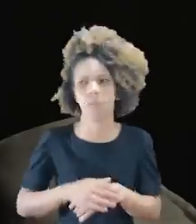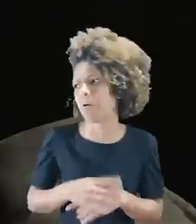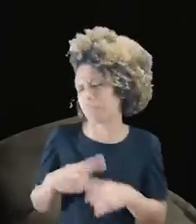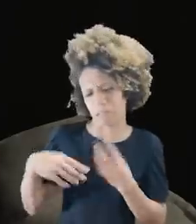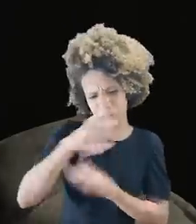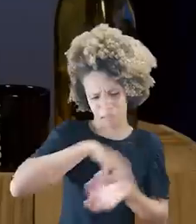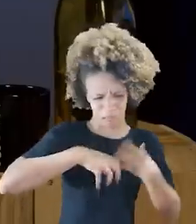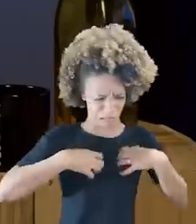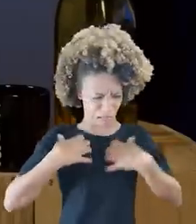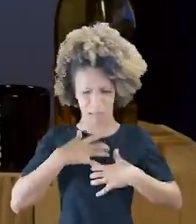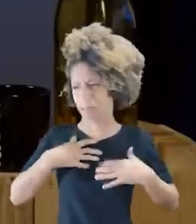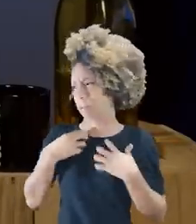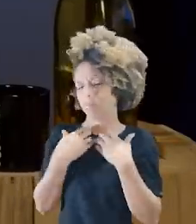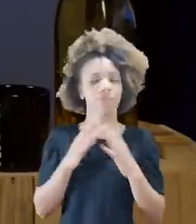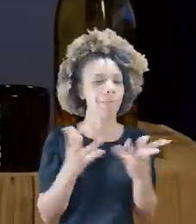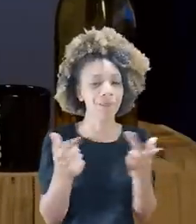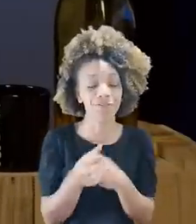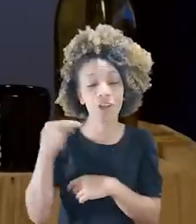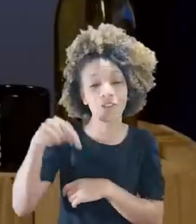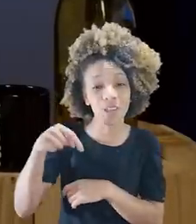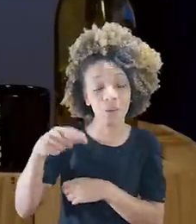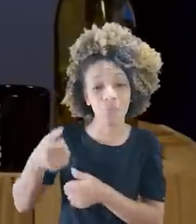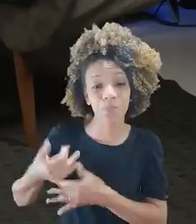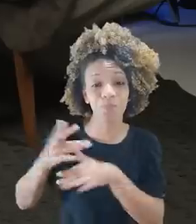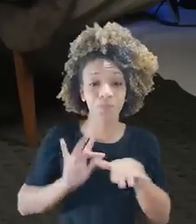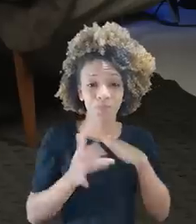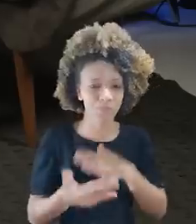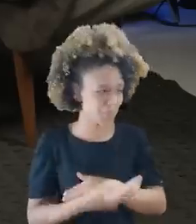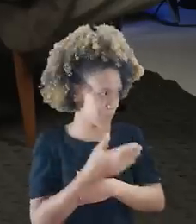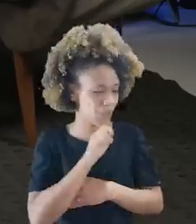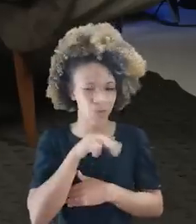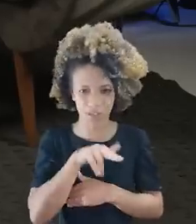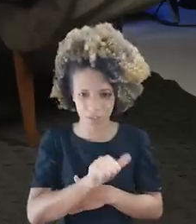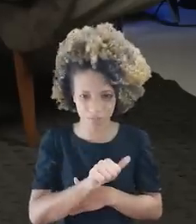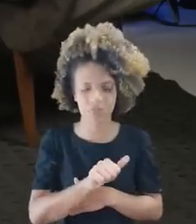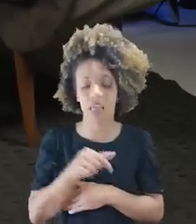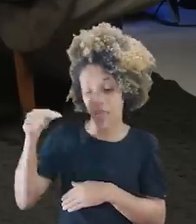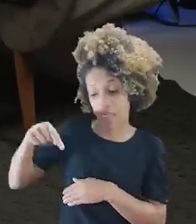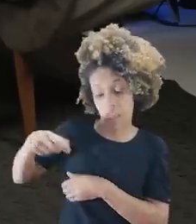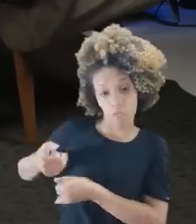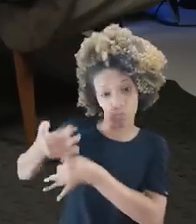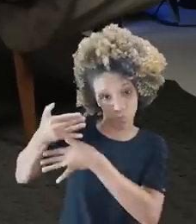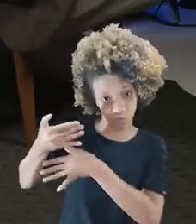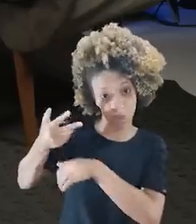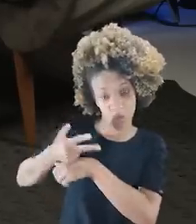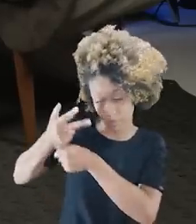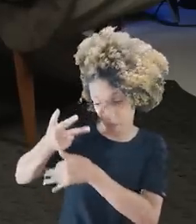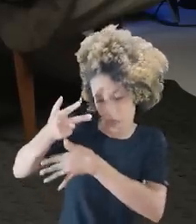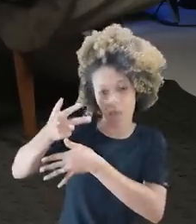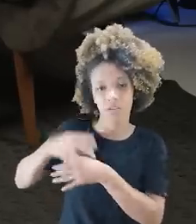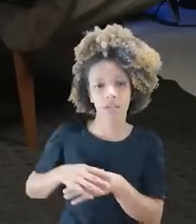organizada senão eu desorganiza aqui maravilhoso ó eu vou deixar aqui ó as redes sociais da da Suzana tá exatamente aqui